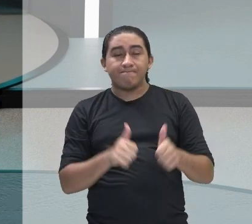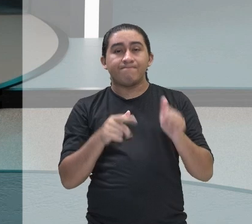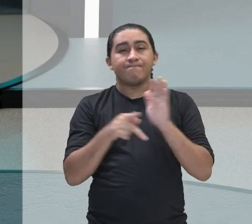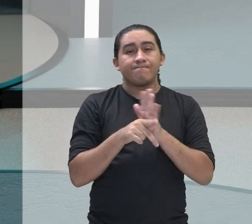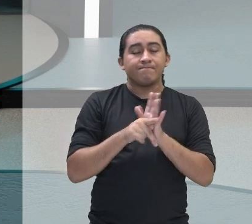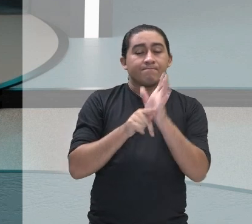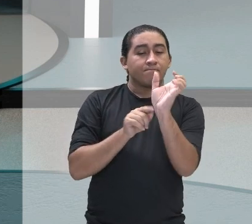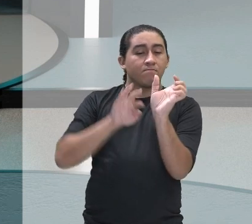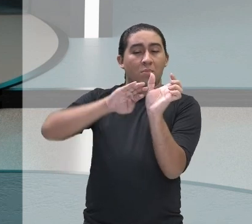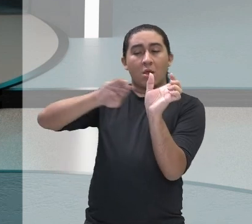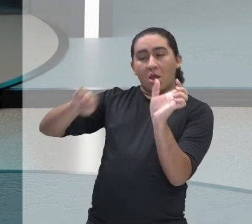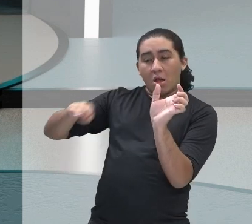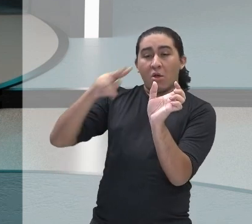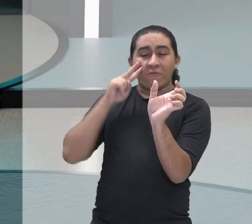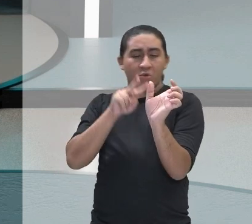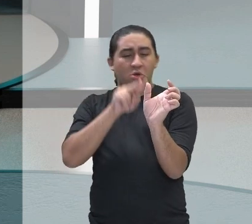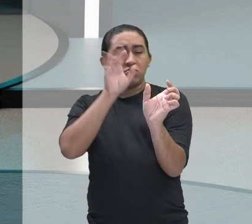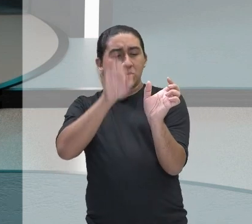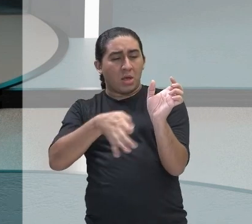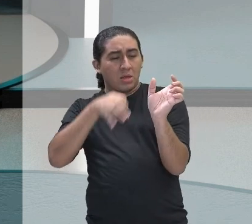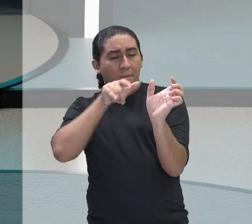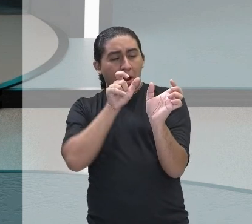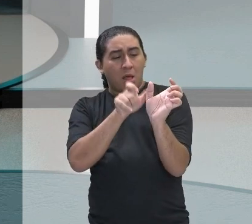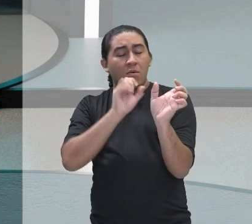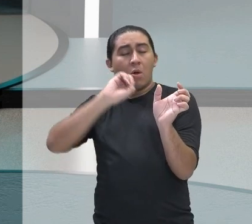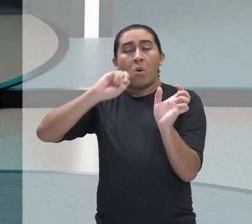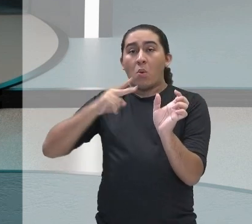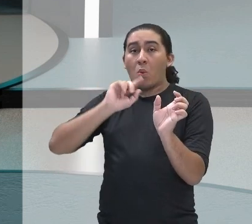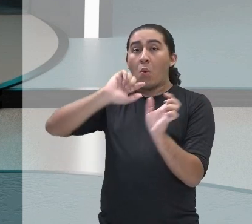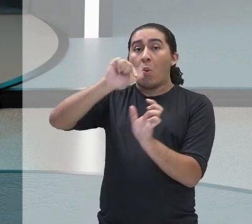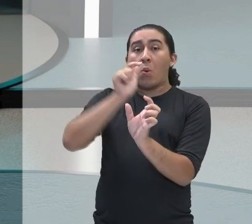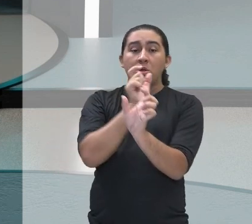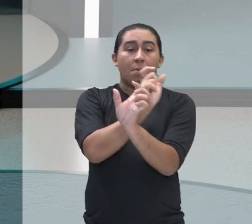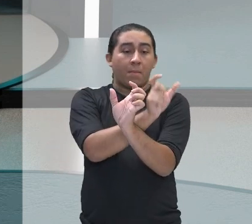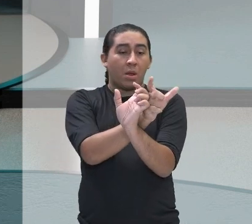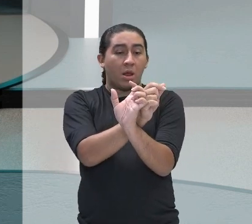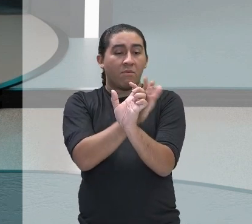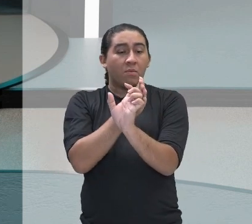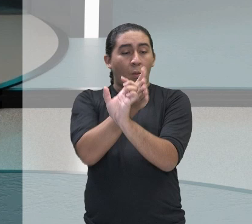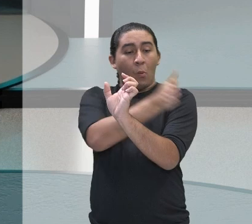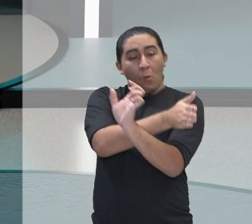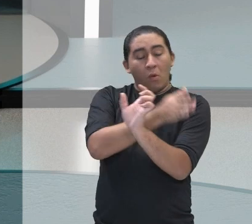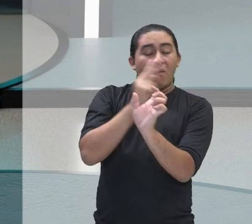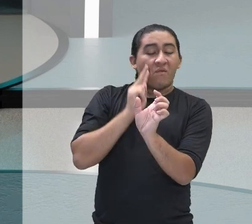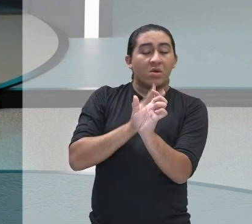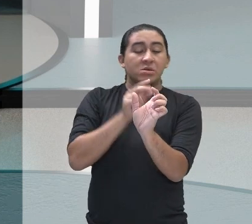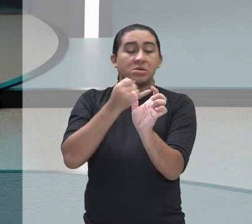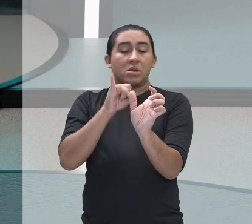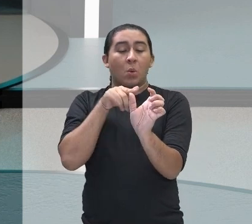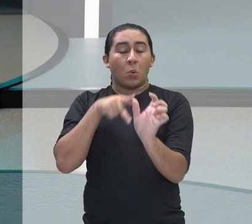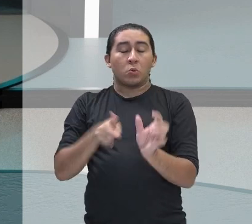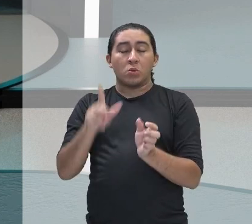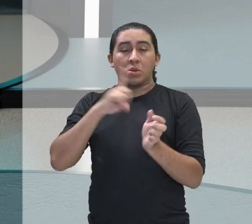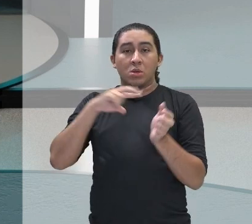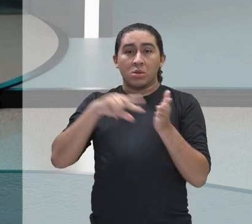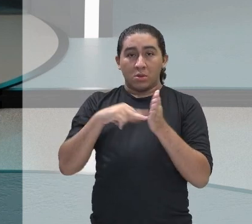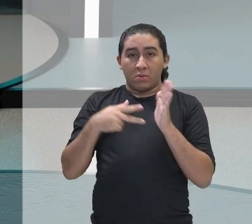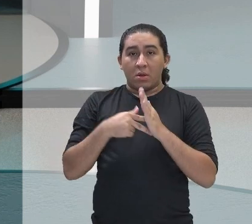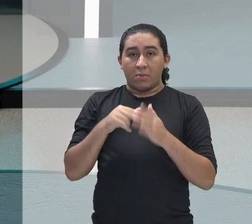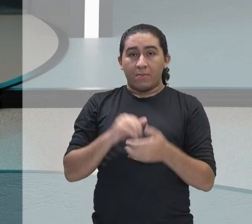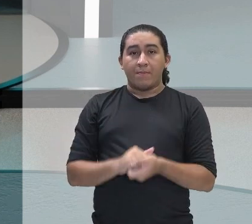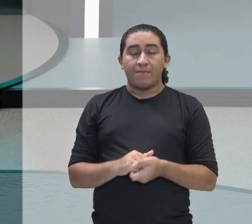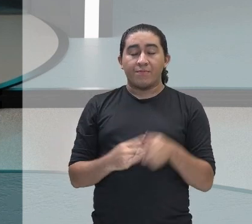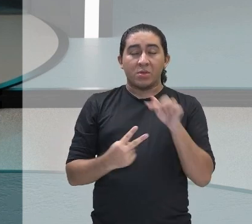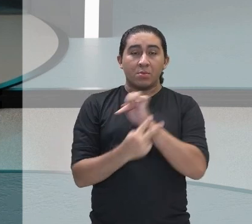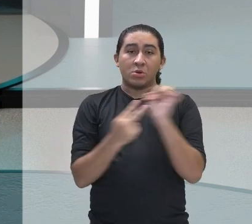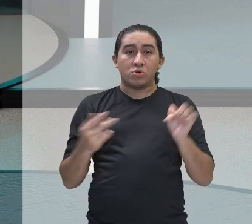para ver se a palavra continua existindo, ou tire o sufixo e veja se a palavra continua existindo. Um dos dois, né, tem